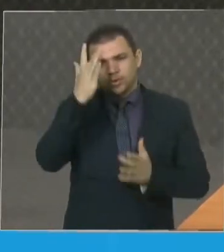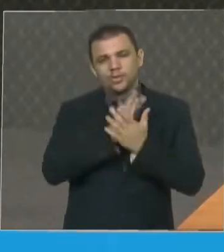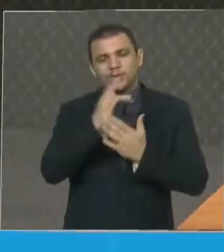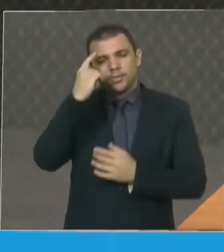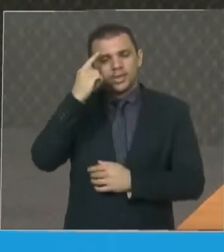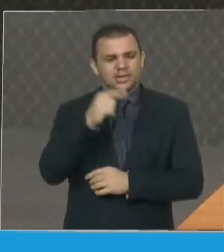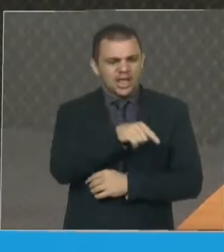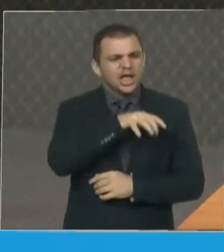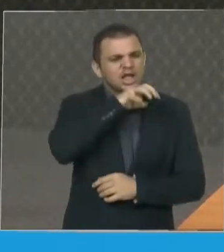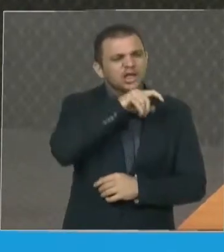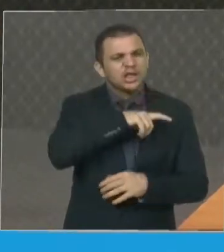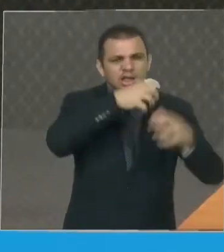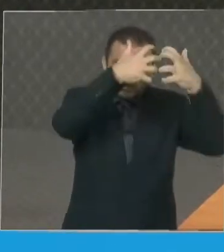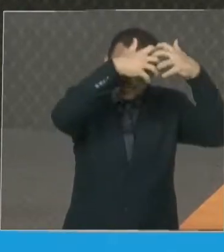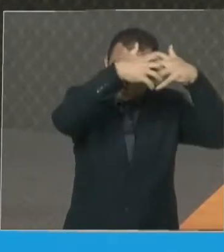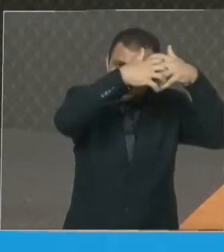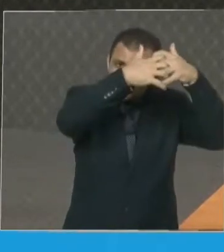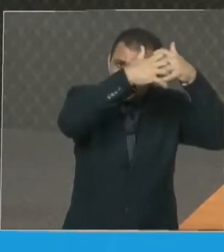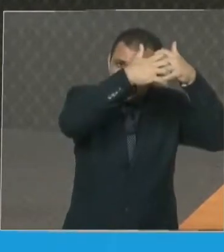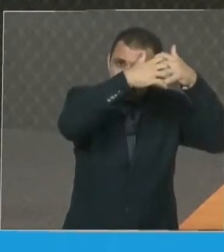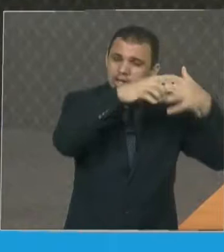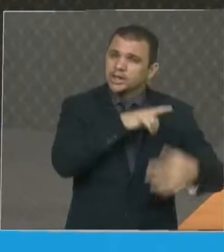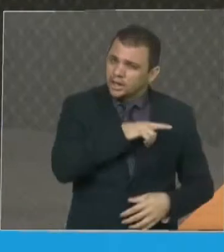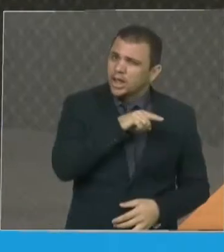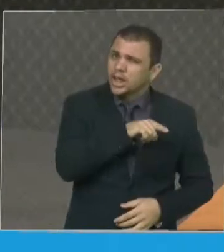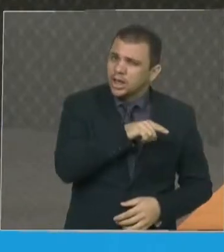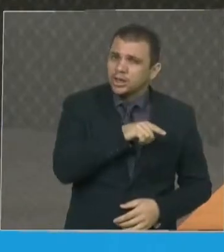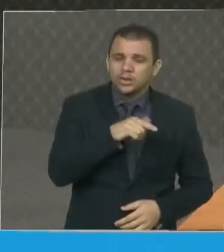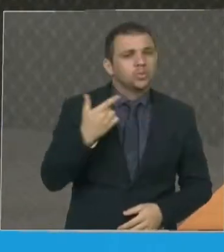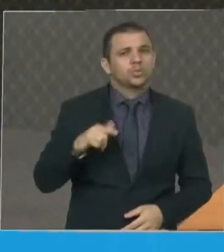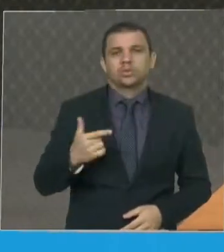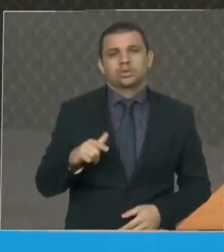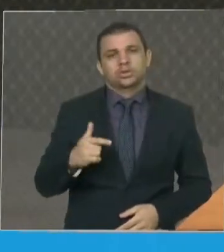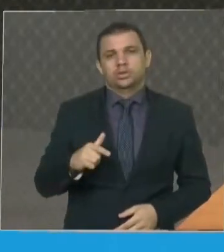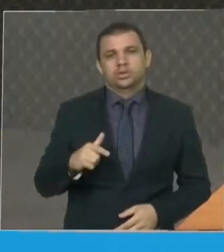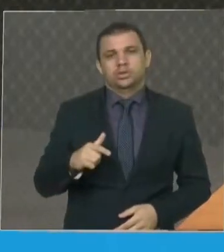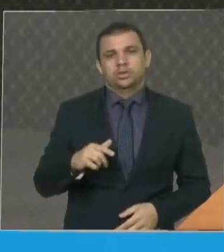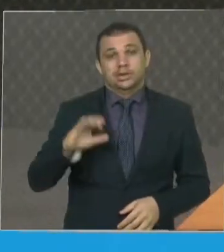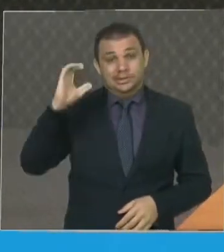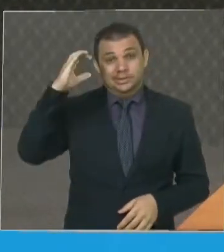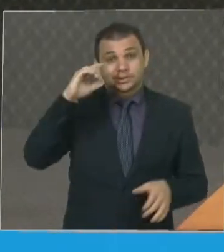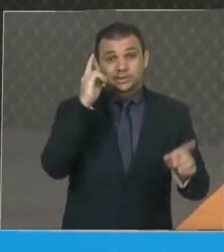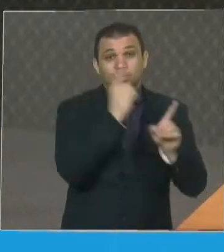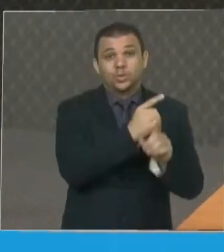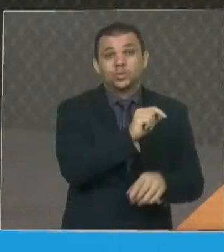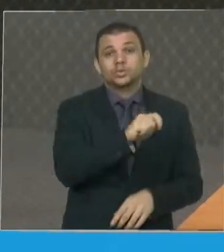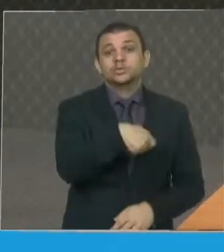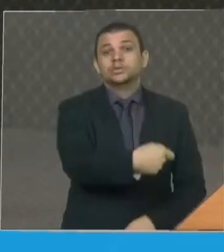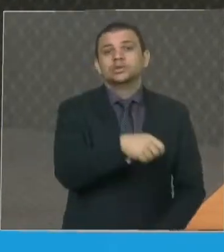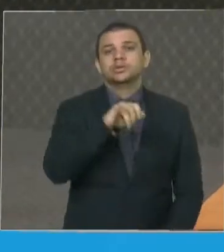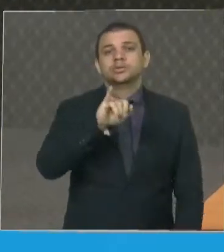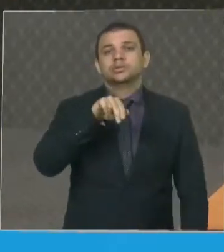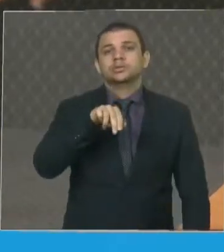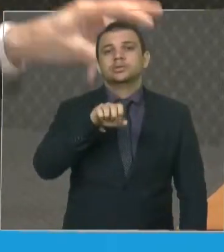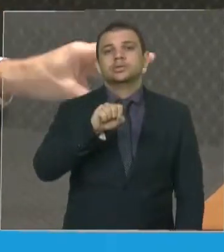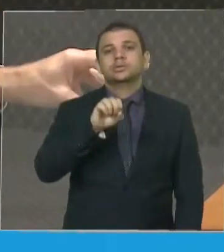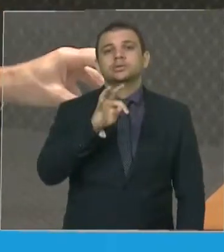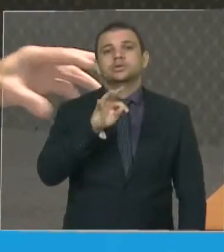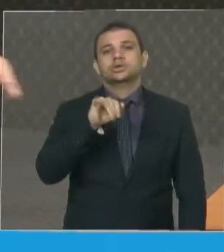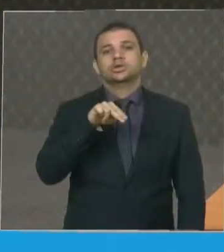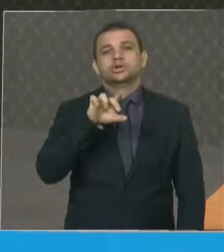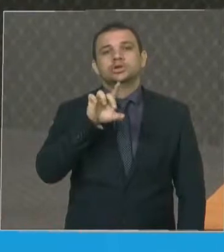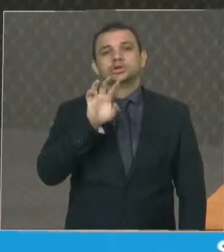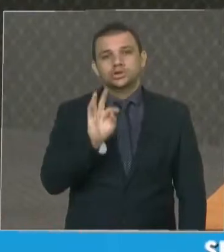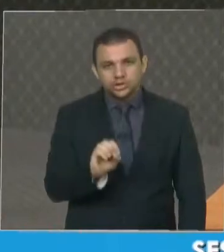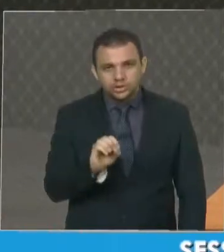não é pensamento. Os cientistas dizem que são instintos. Tem instintos, buscar água, fazer